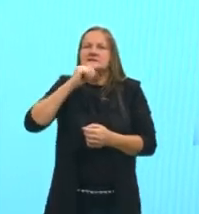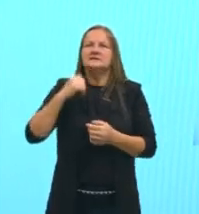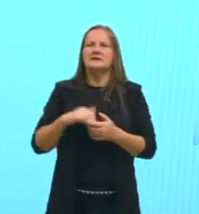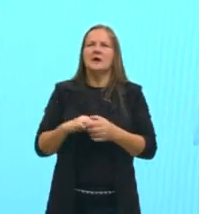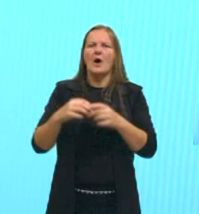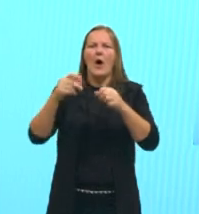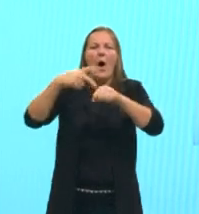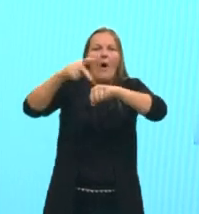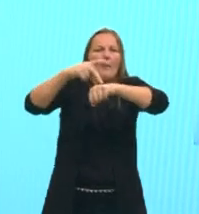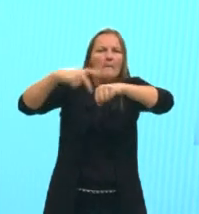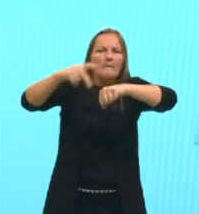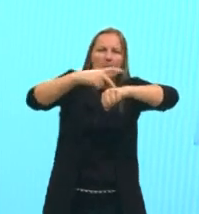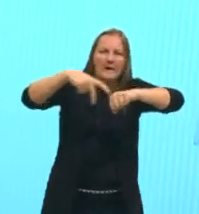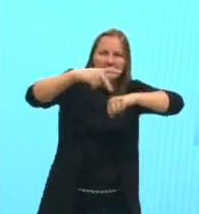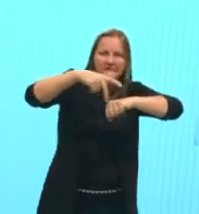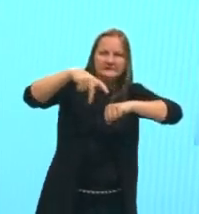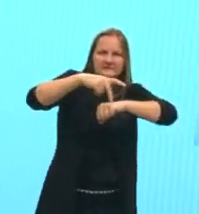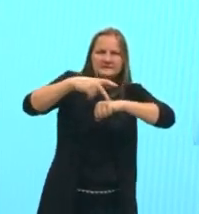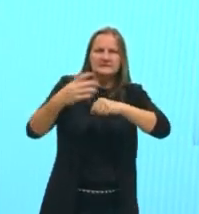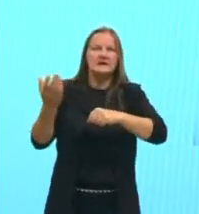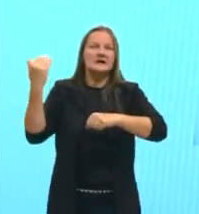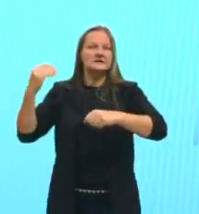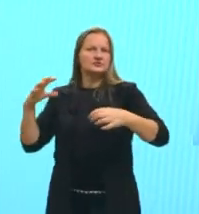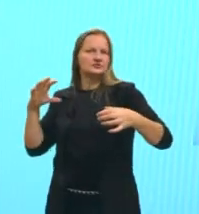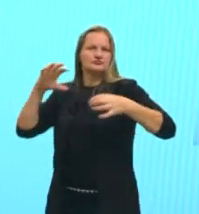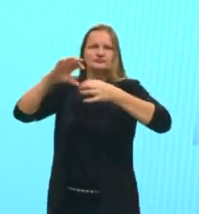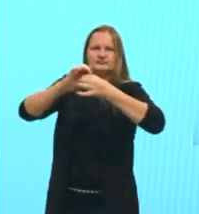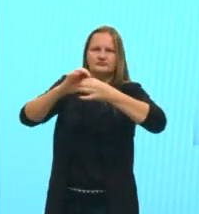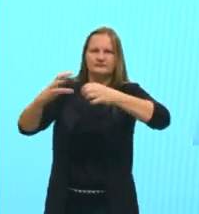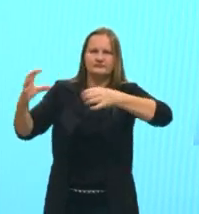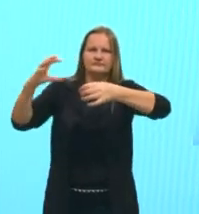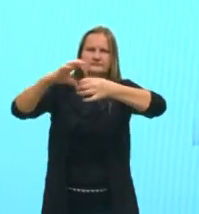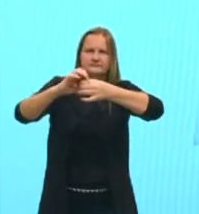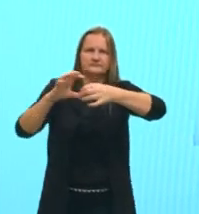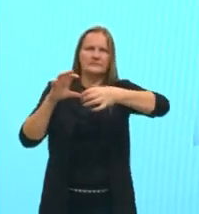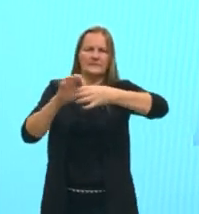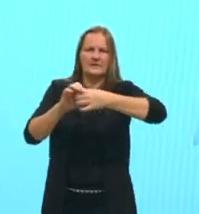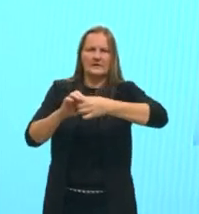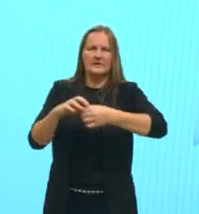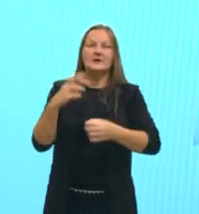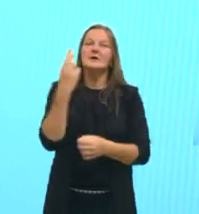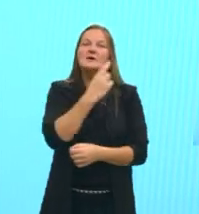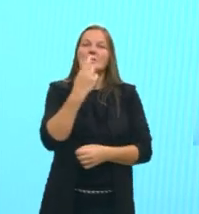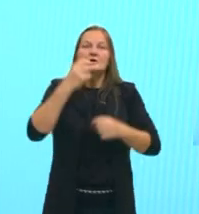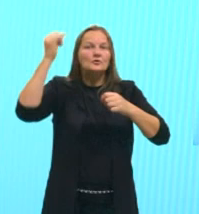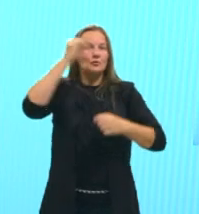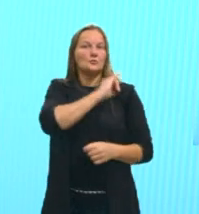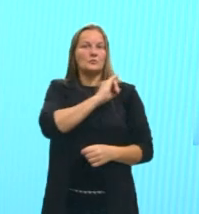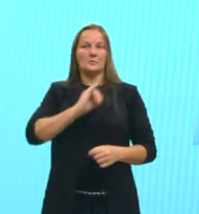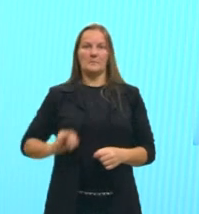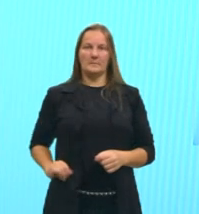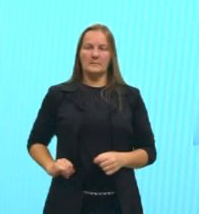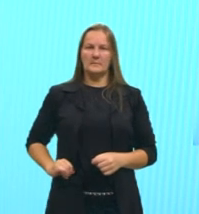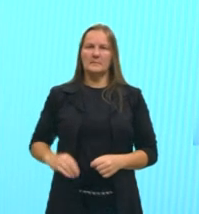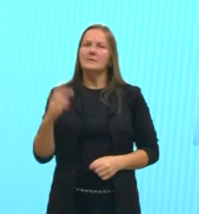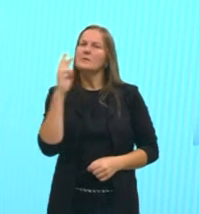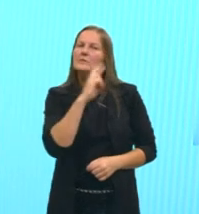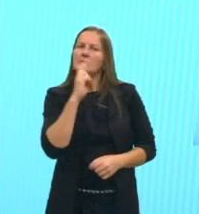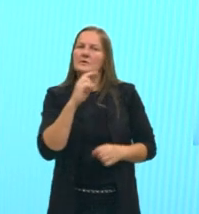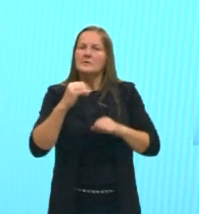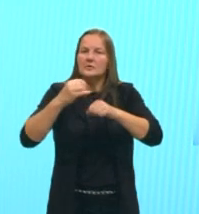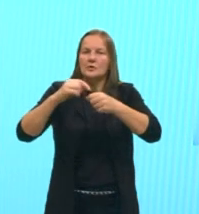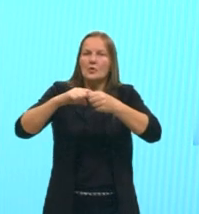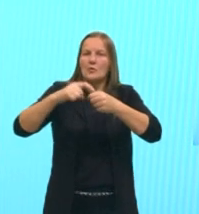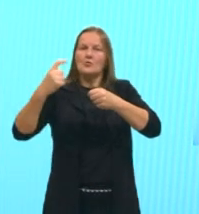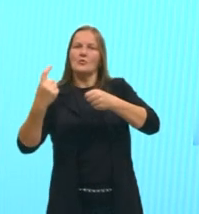que muitos desses países que fizeram parte né da do império Russo né Depois eles conquistaram suas